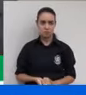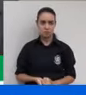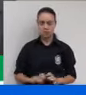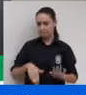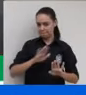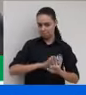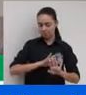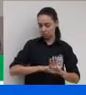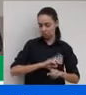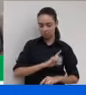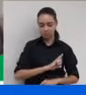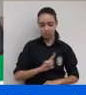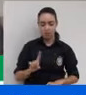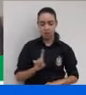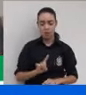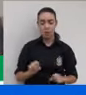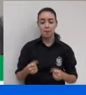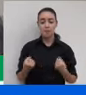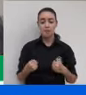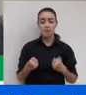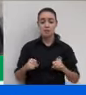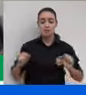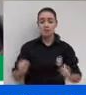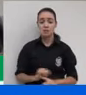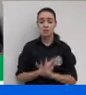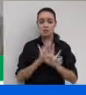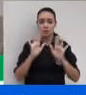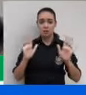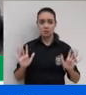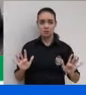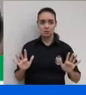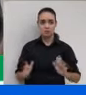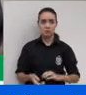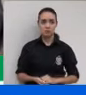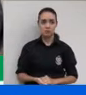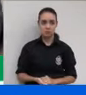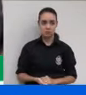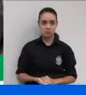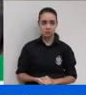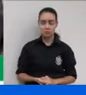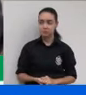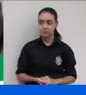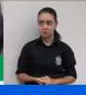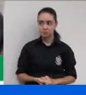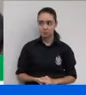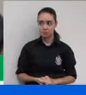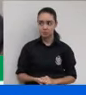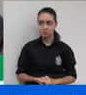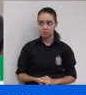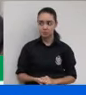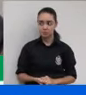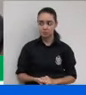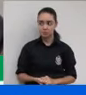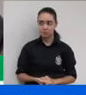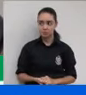importante que se esclareça as coisas então esse negócio de simplesmente